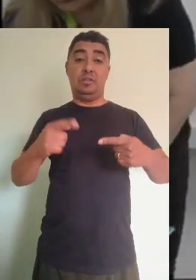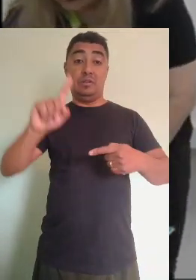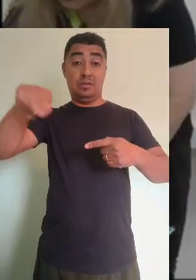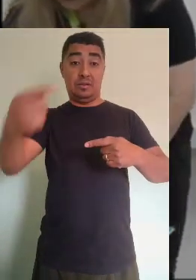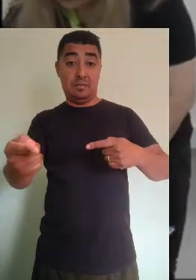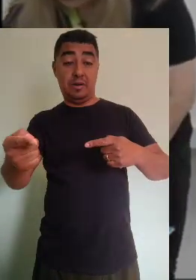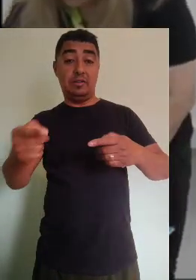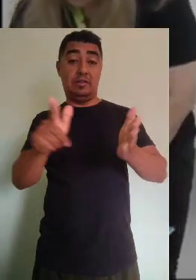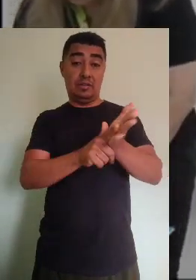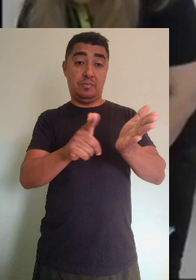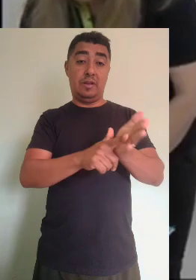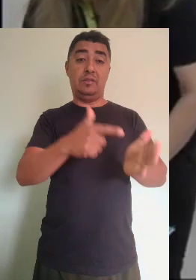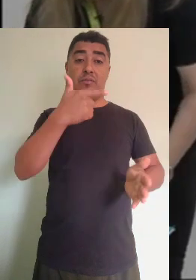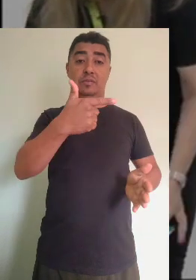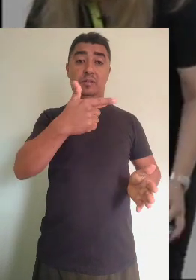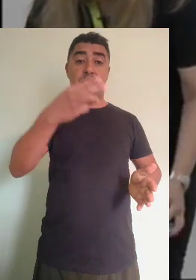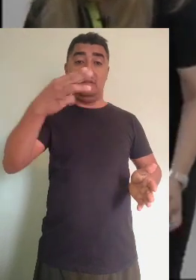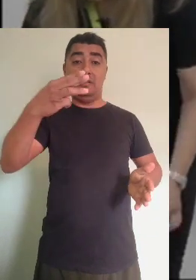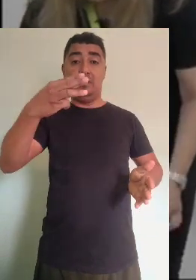Na próxima página, na página